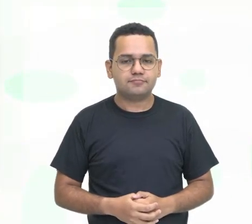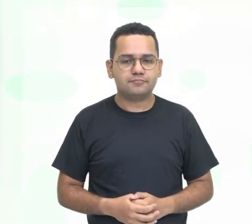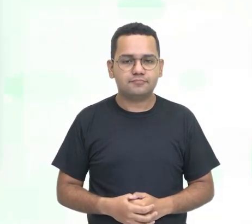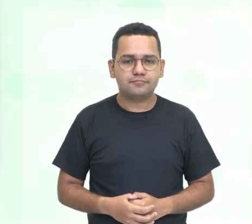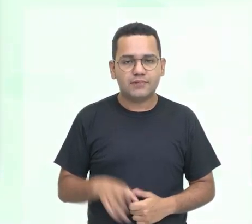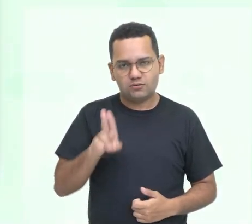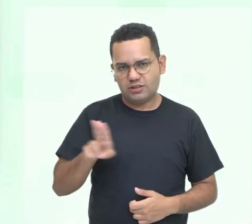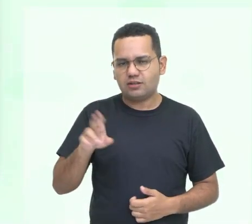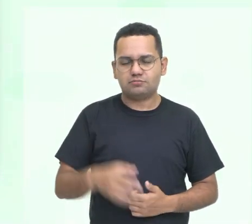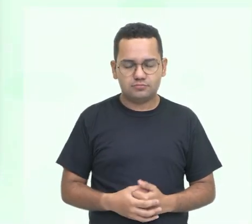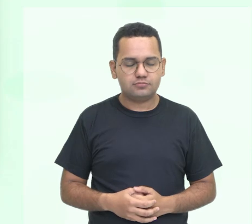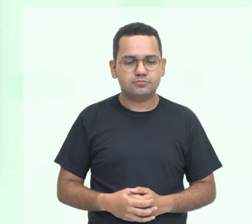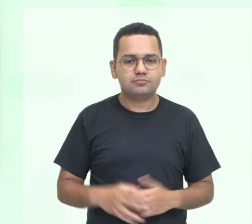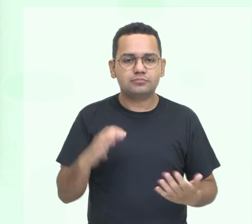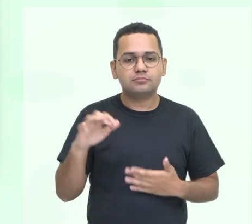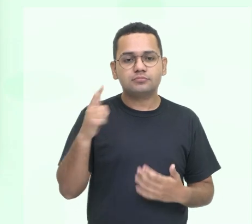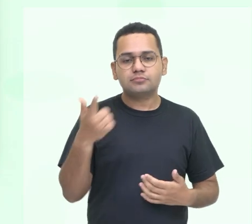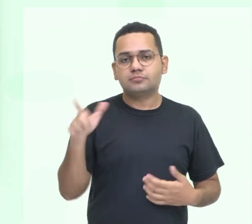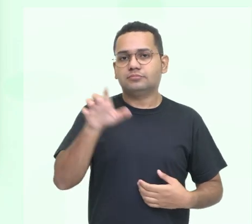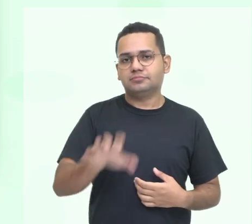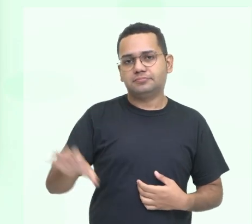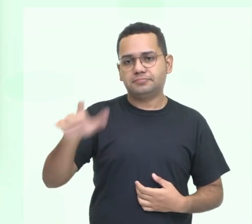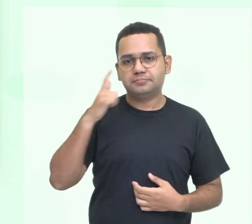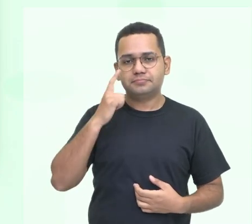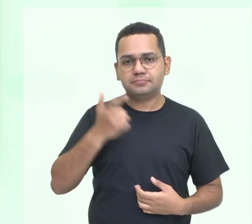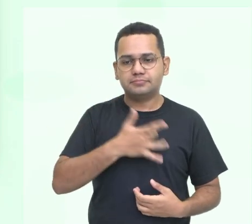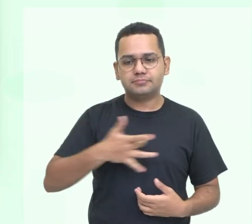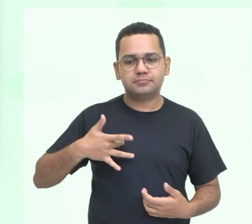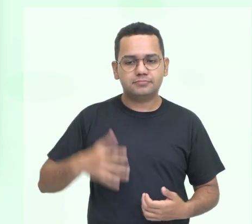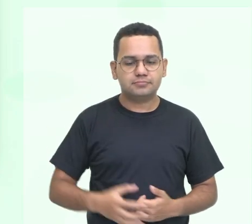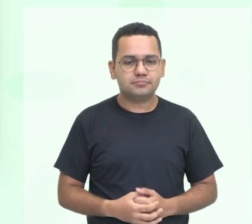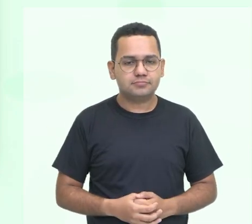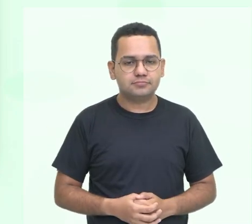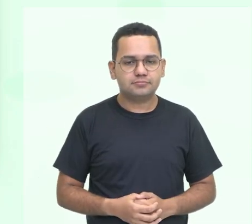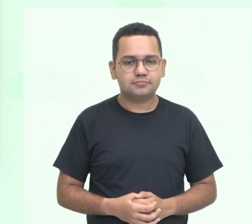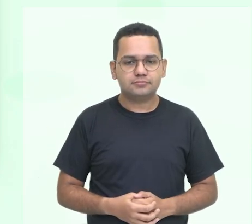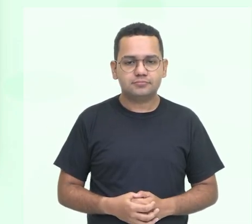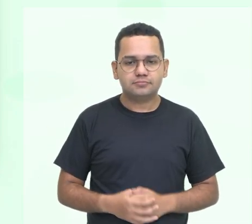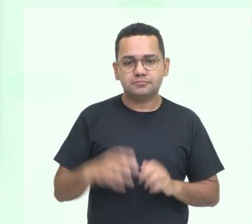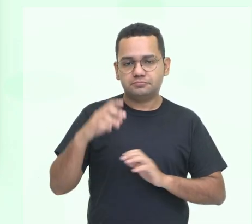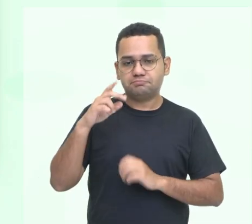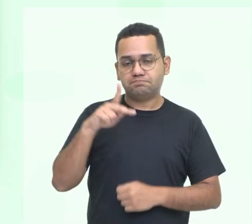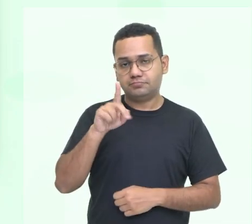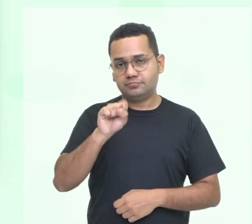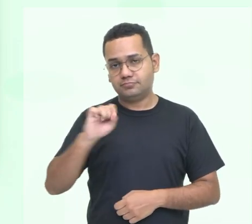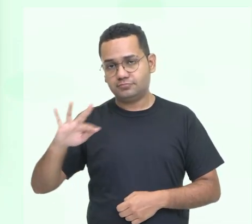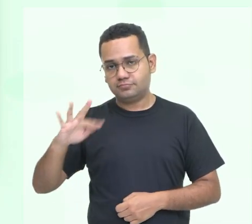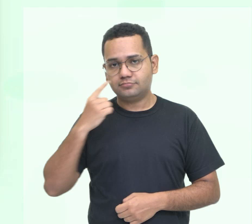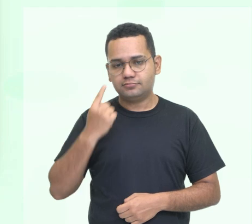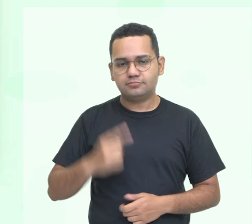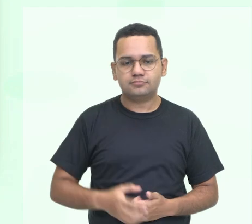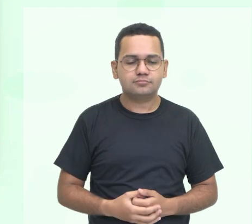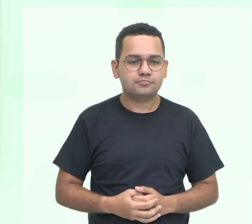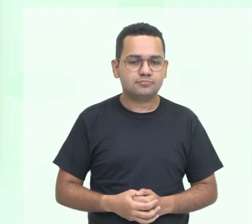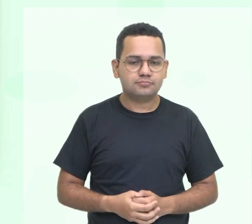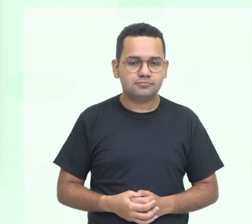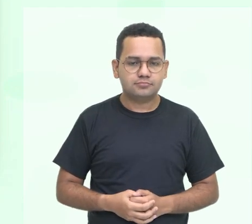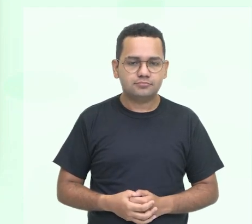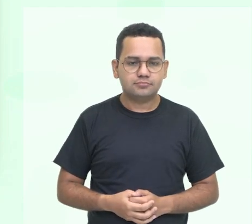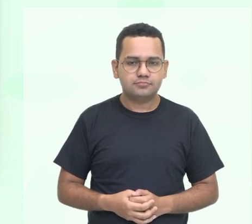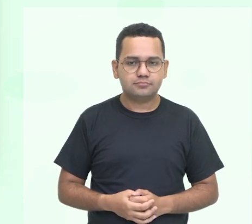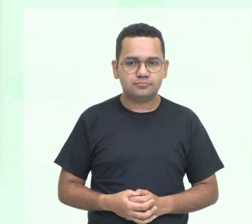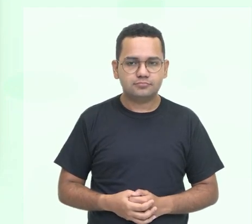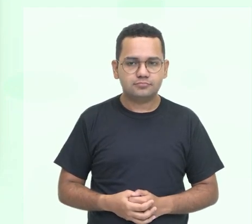da saúde, o segundo mandato, né, tem o Programa de Saúde da Família, o PSF,